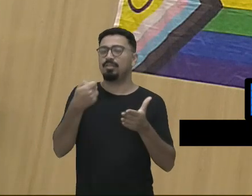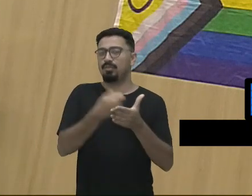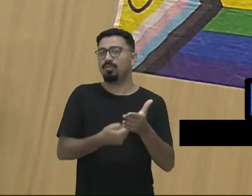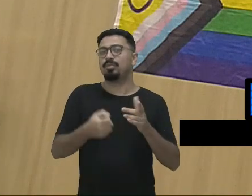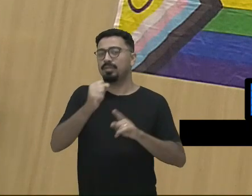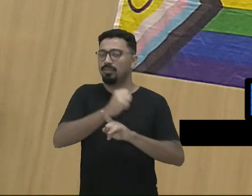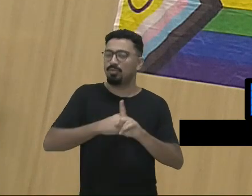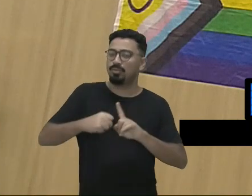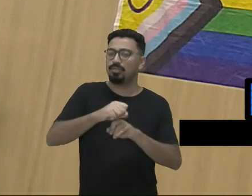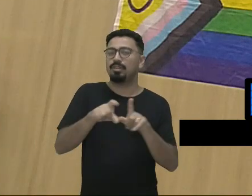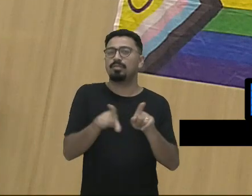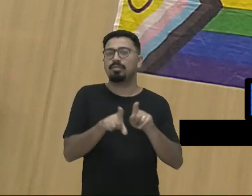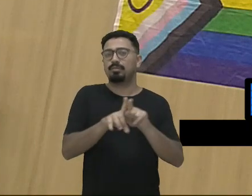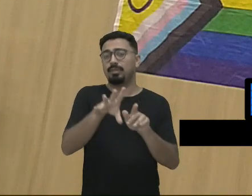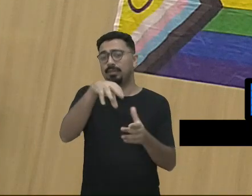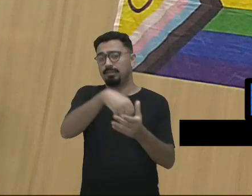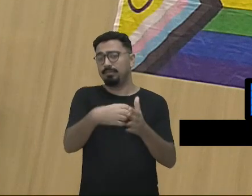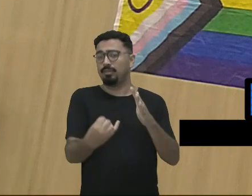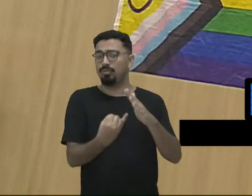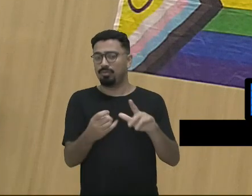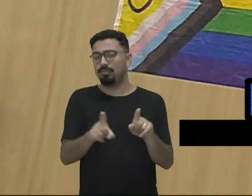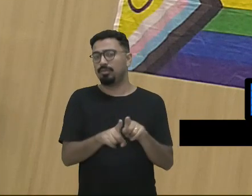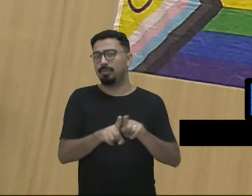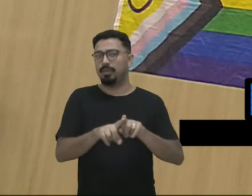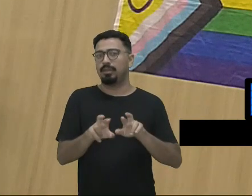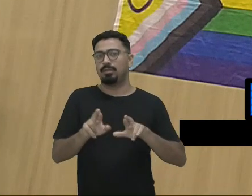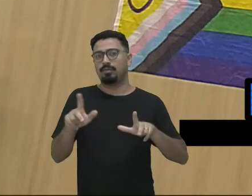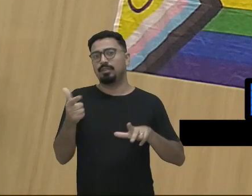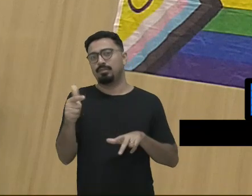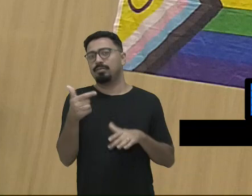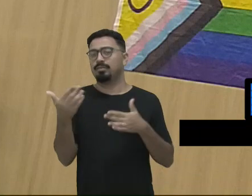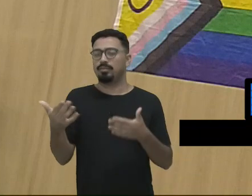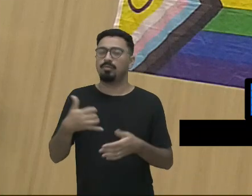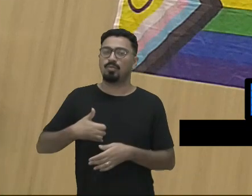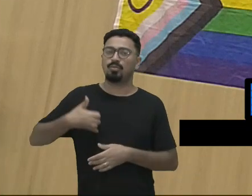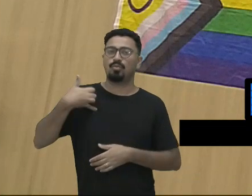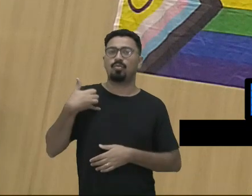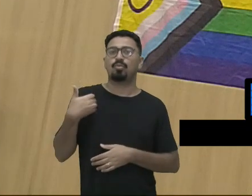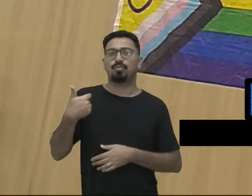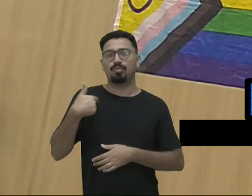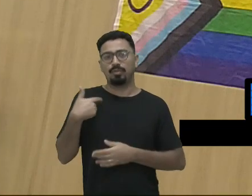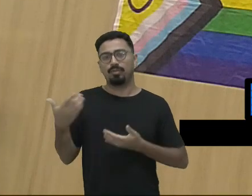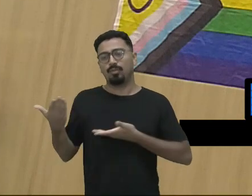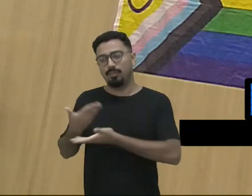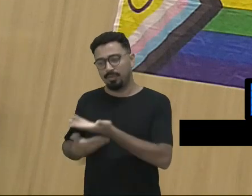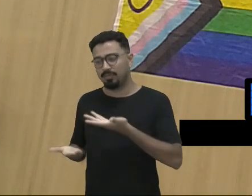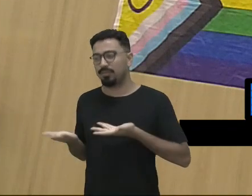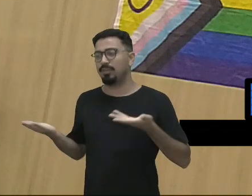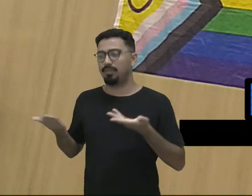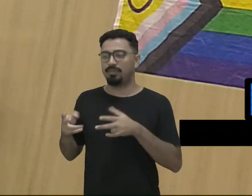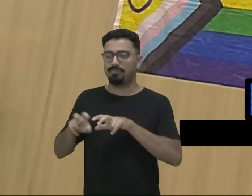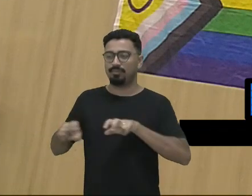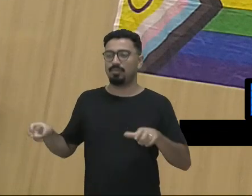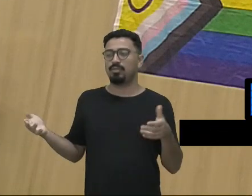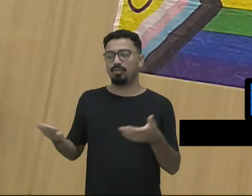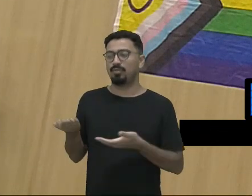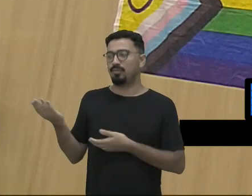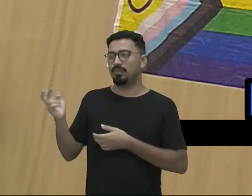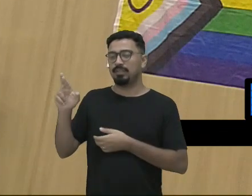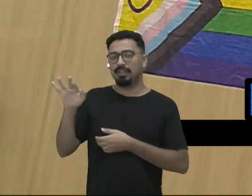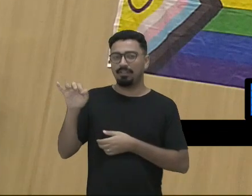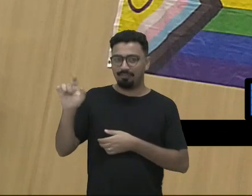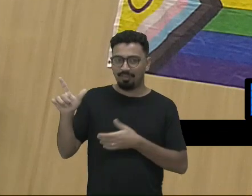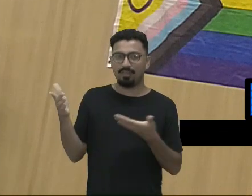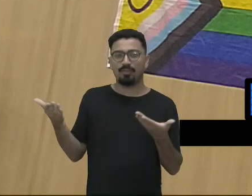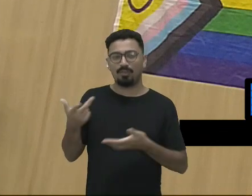dentro dessa instituição não foi diferente. Então, é com muito orgulho também que eu divido essa mesa com você, Rafael. Por favor, com